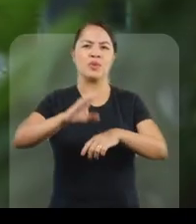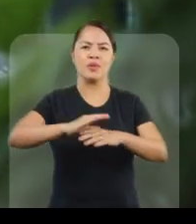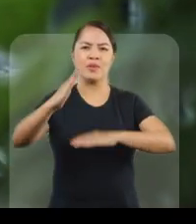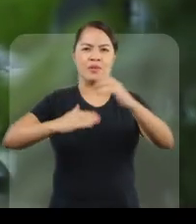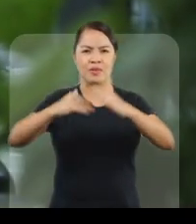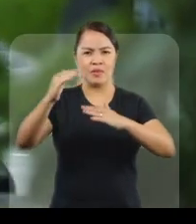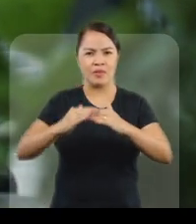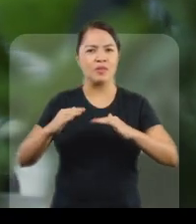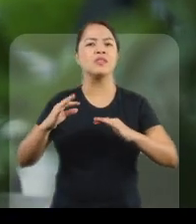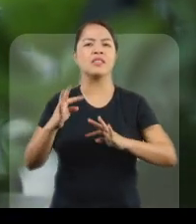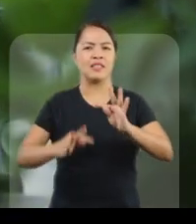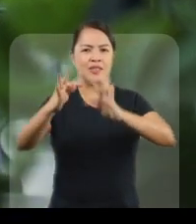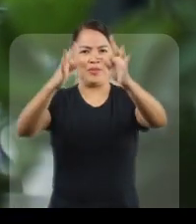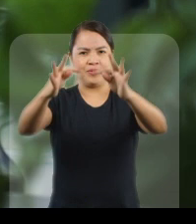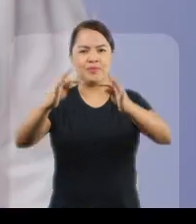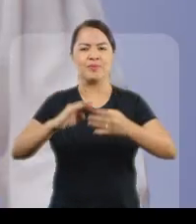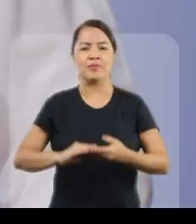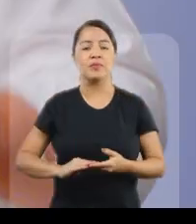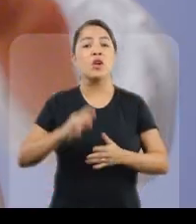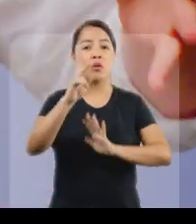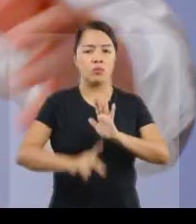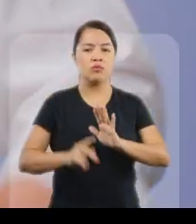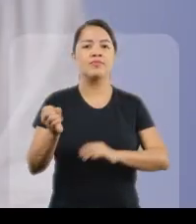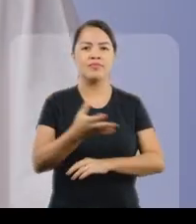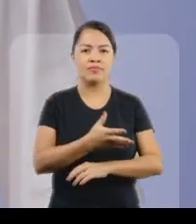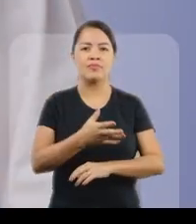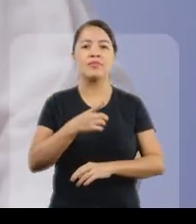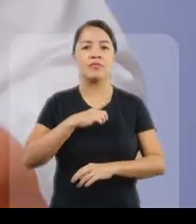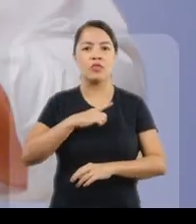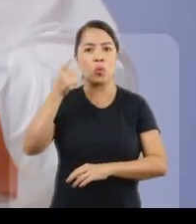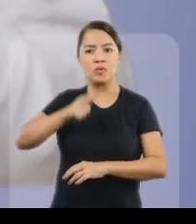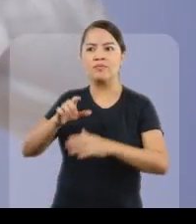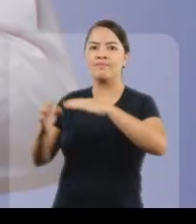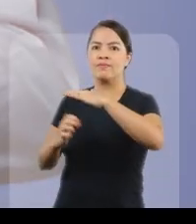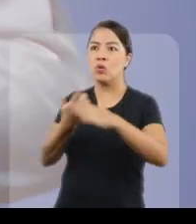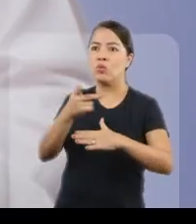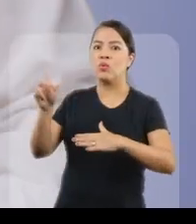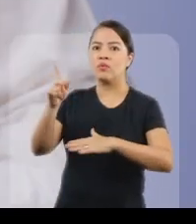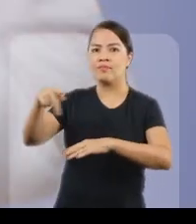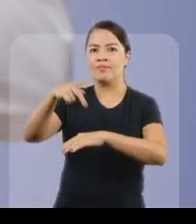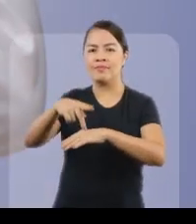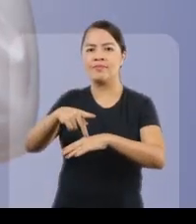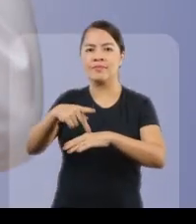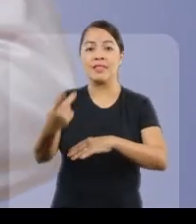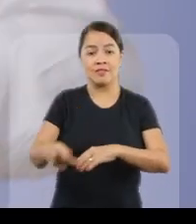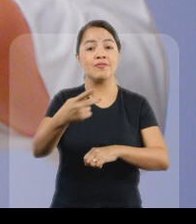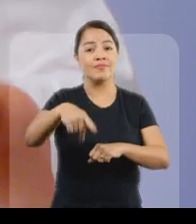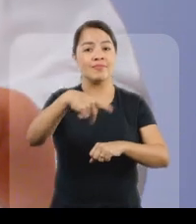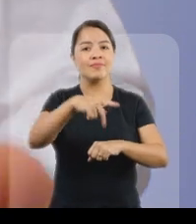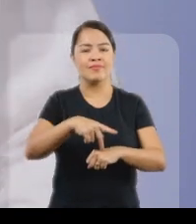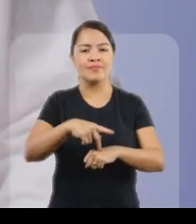cursos profissionalizantes de tecnologia. O programa Inovação vai atrair grandes empresas nacionais